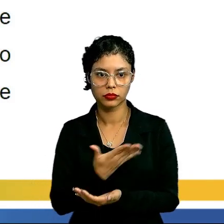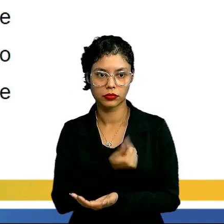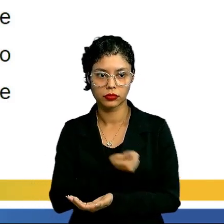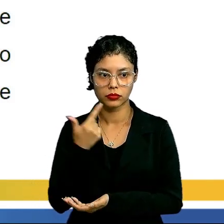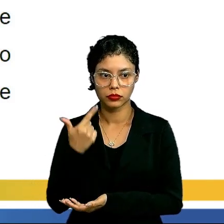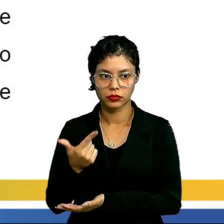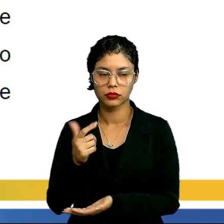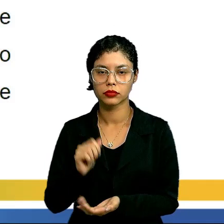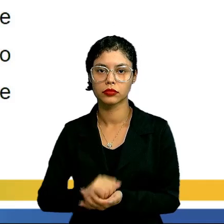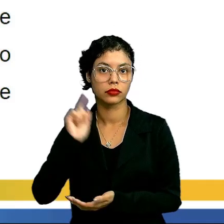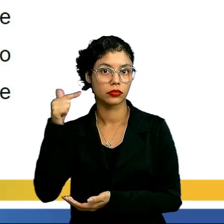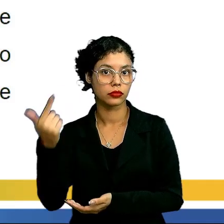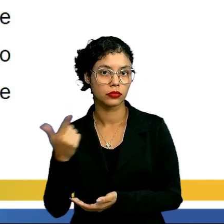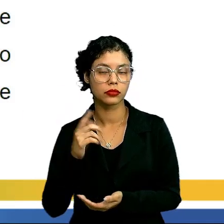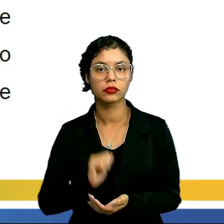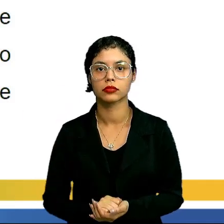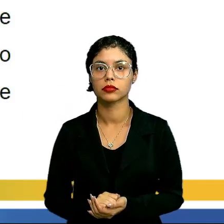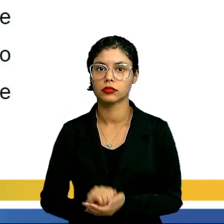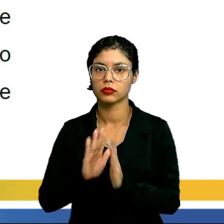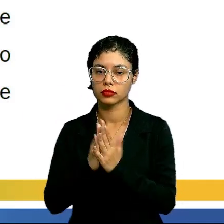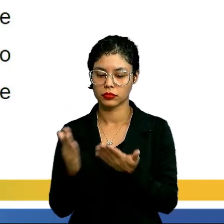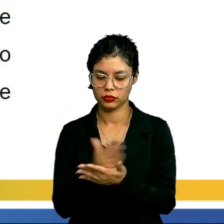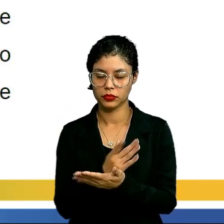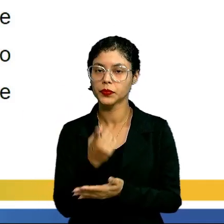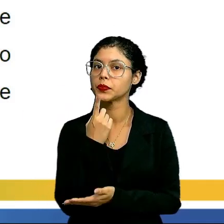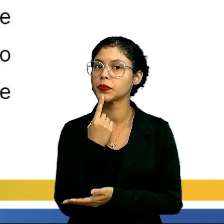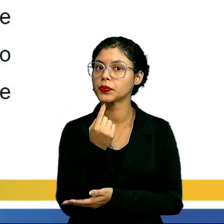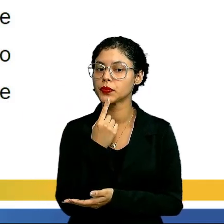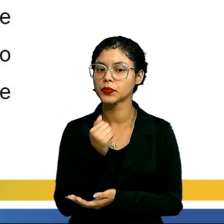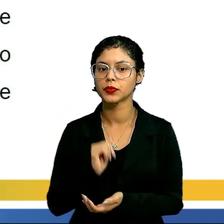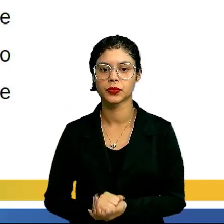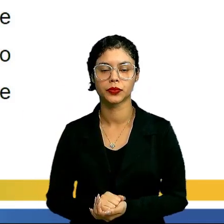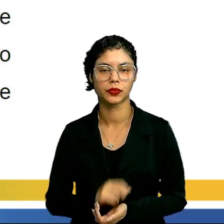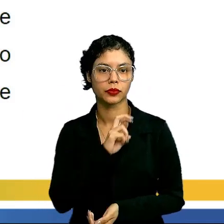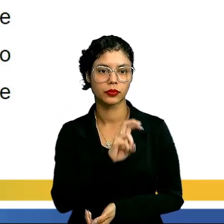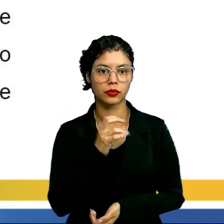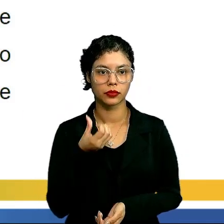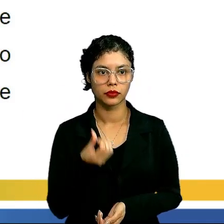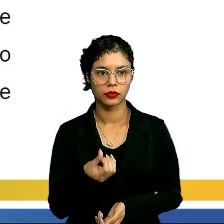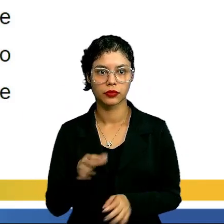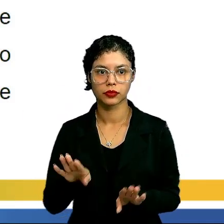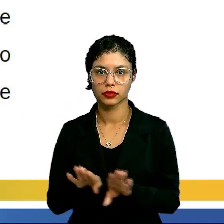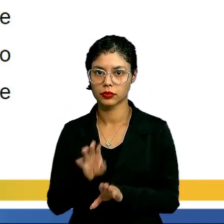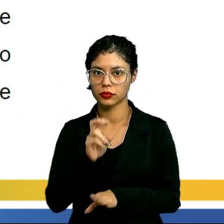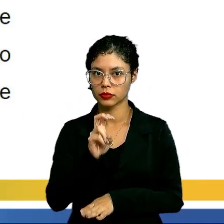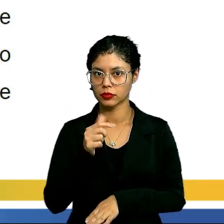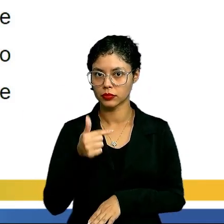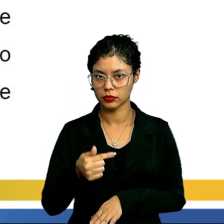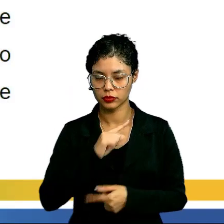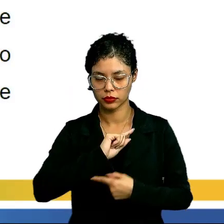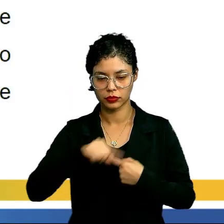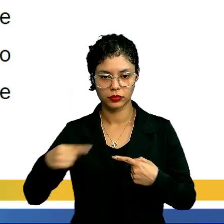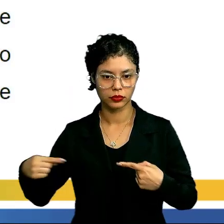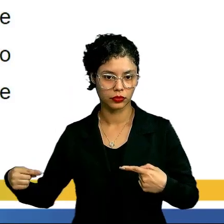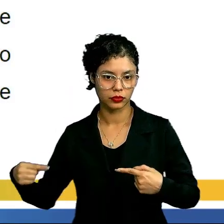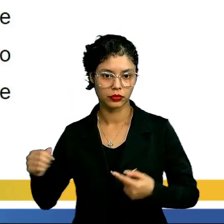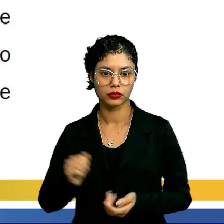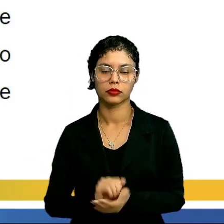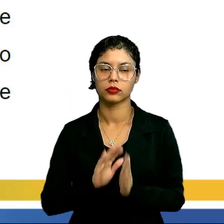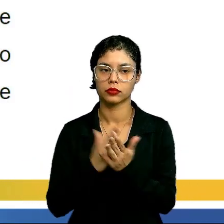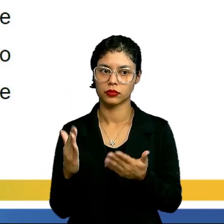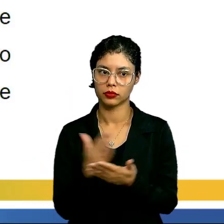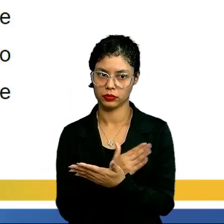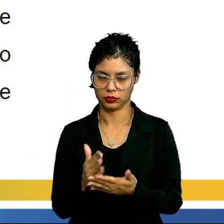2, aquele livrinho da capinha vermelha, lá na página 56 e na página 57. Abram o